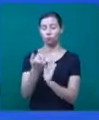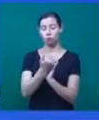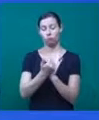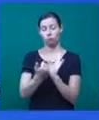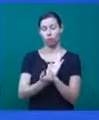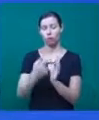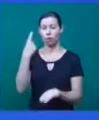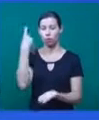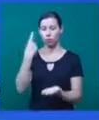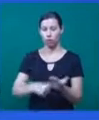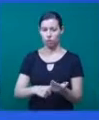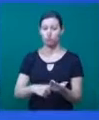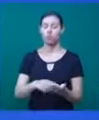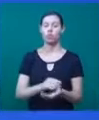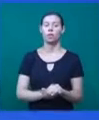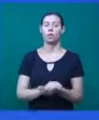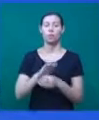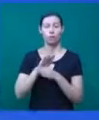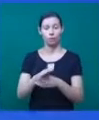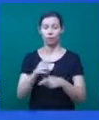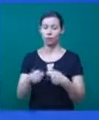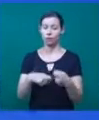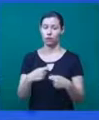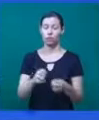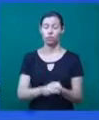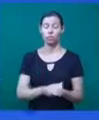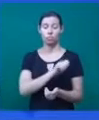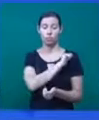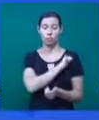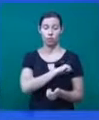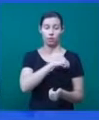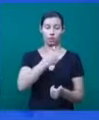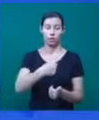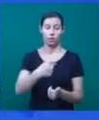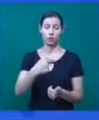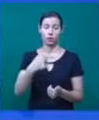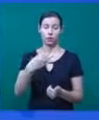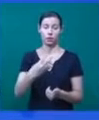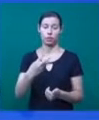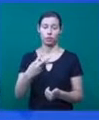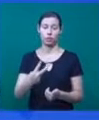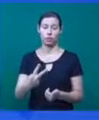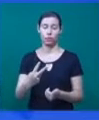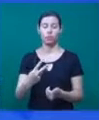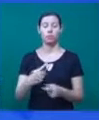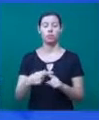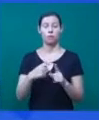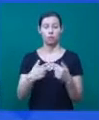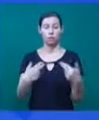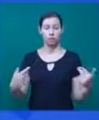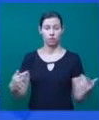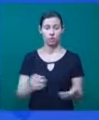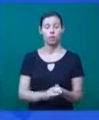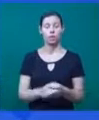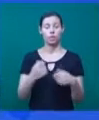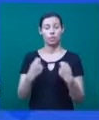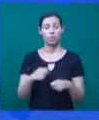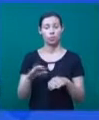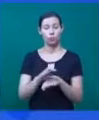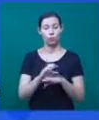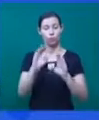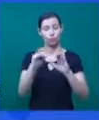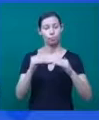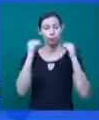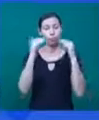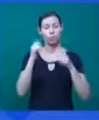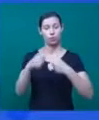informações da clínica e apoio nas atividades administrativas. A bolsa auxílio é de R$ 742,00, mais vale transporte. Tem que cursar superior